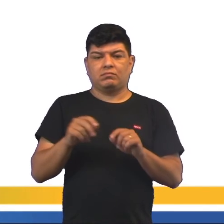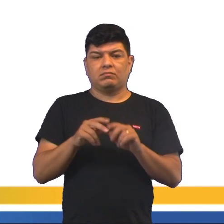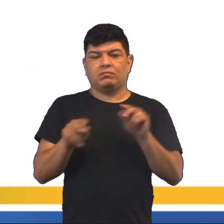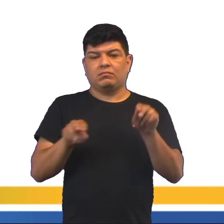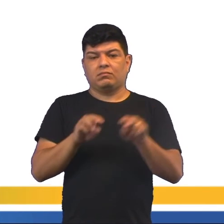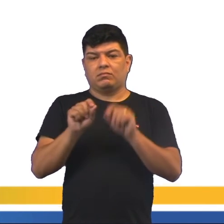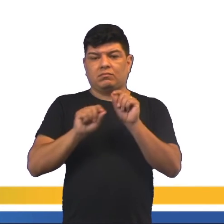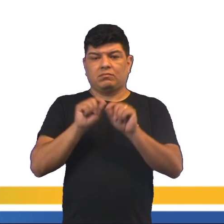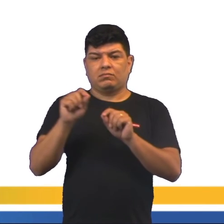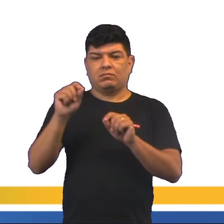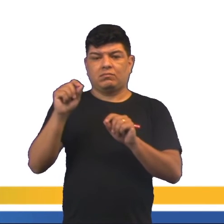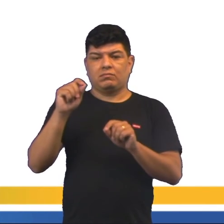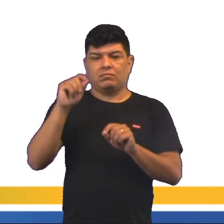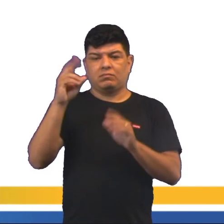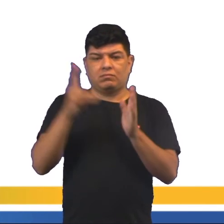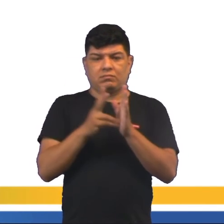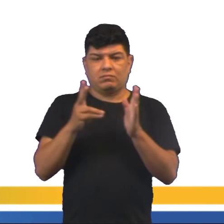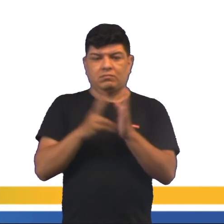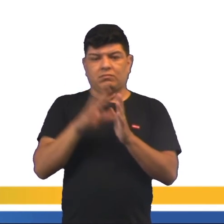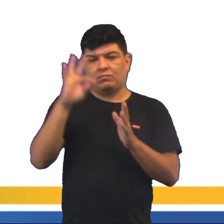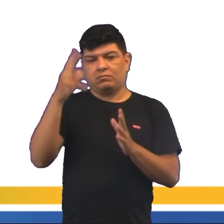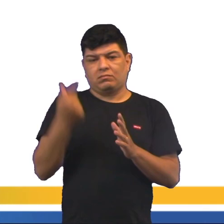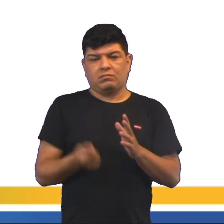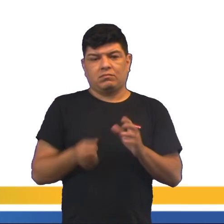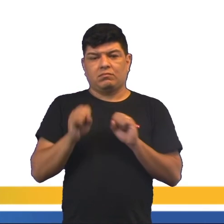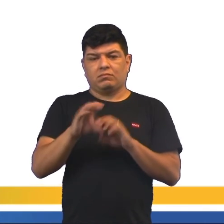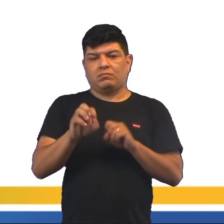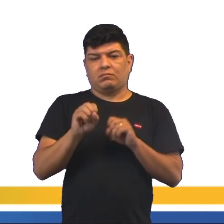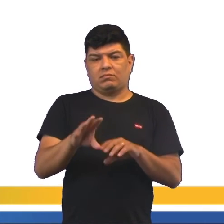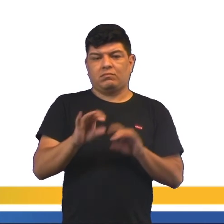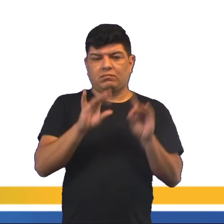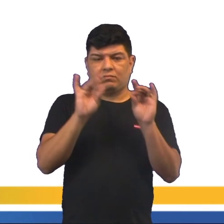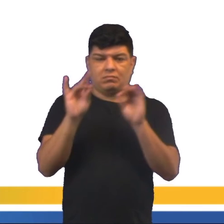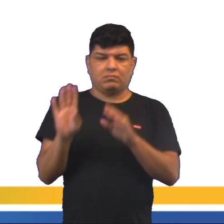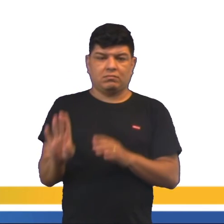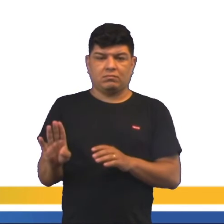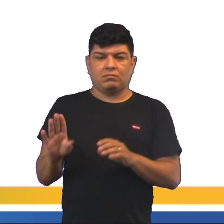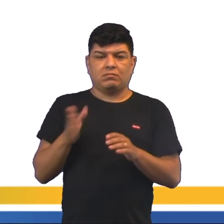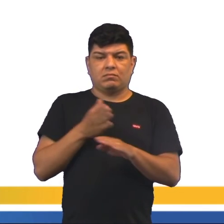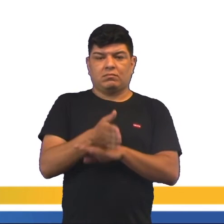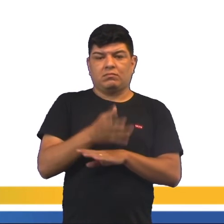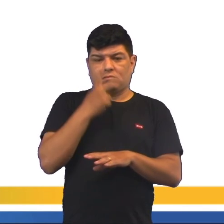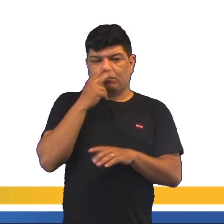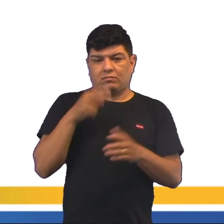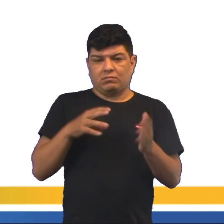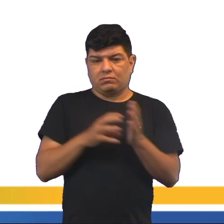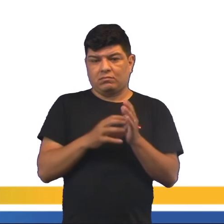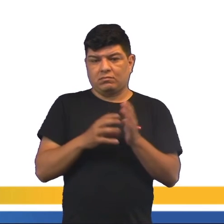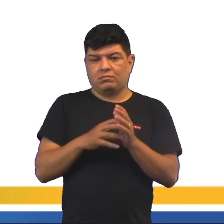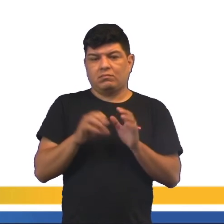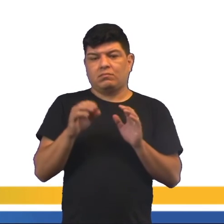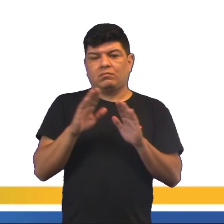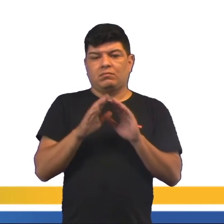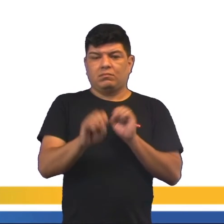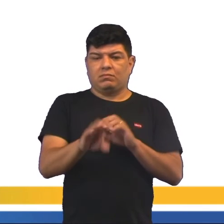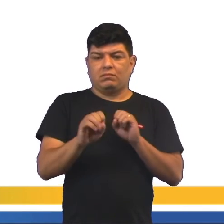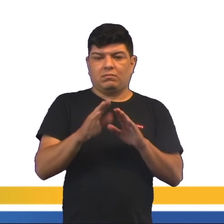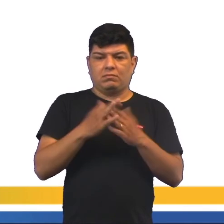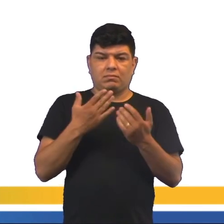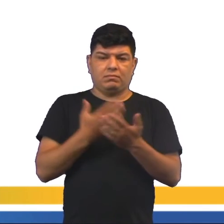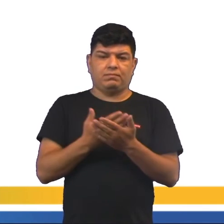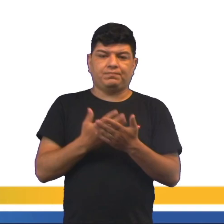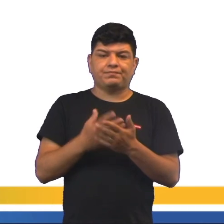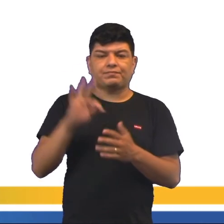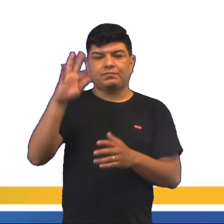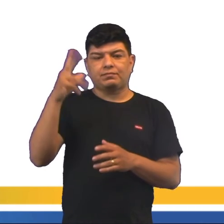histórico-cultural afro-brasileiro e indígena através de programas educativos específicos. Letra B, o ingresso e permanência na educação escolar